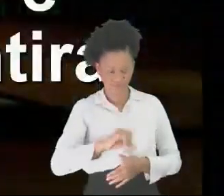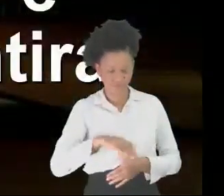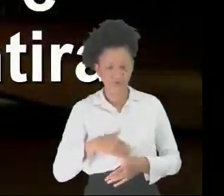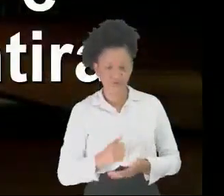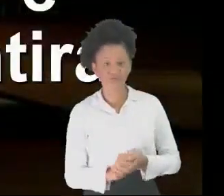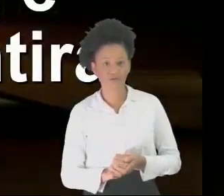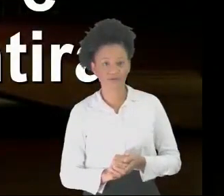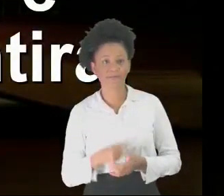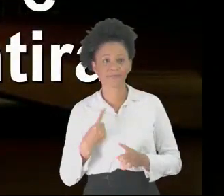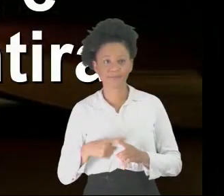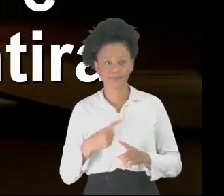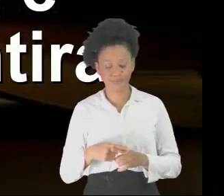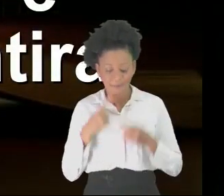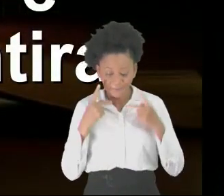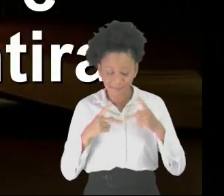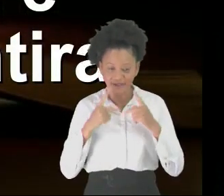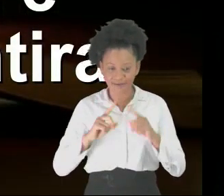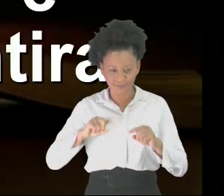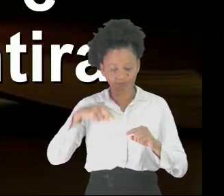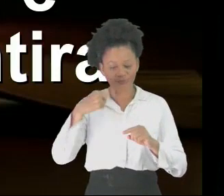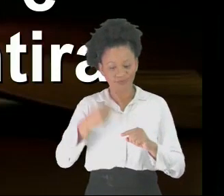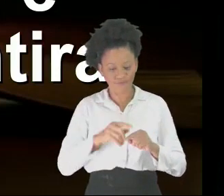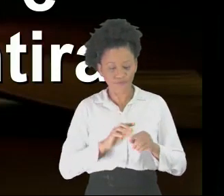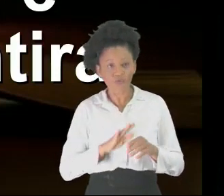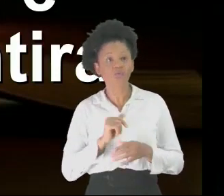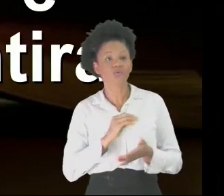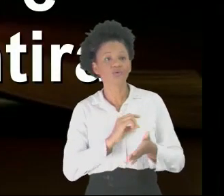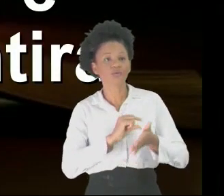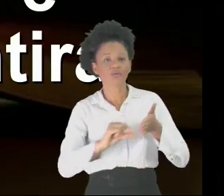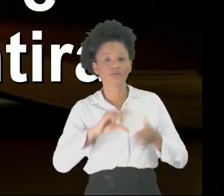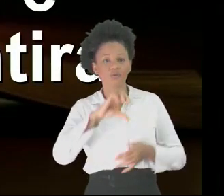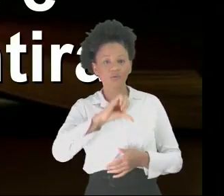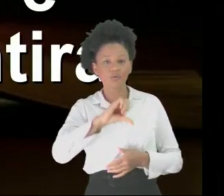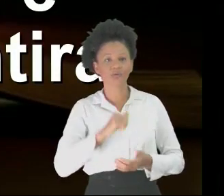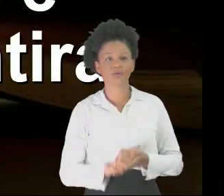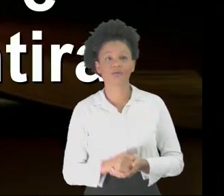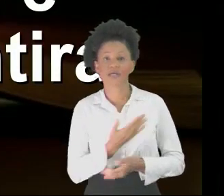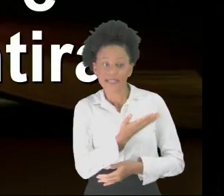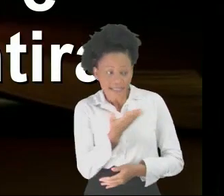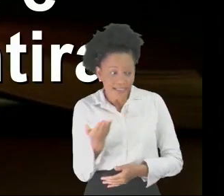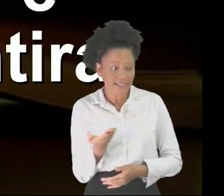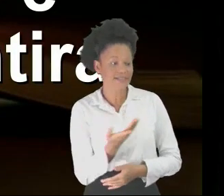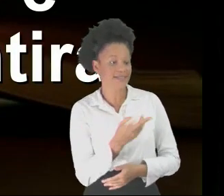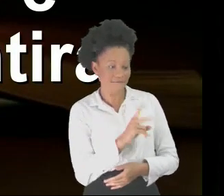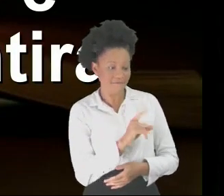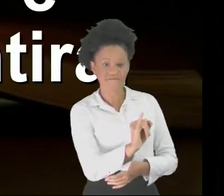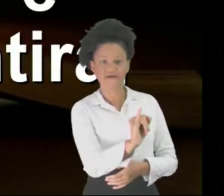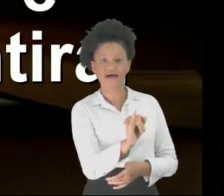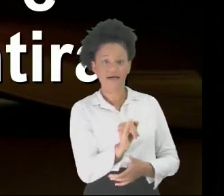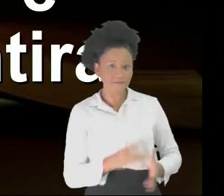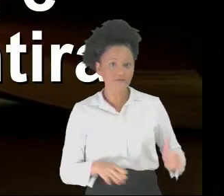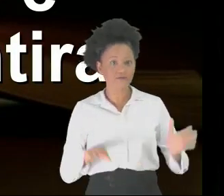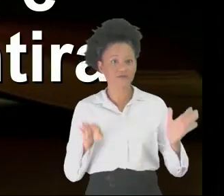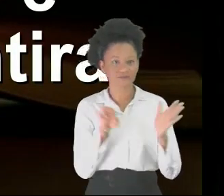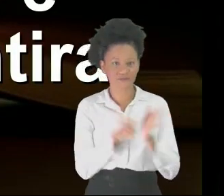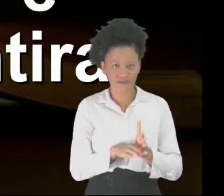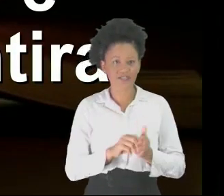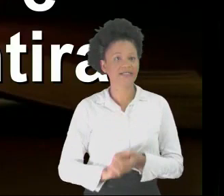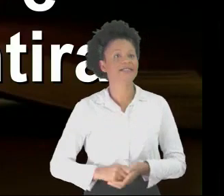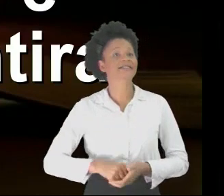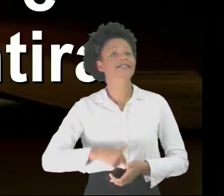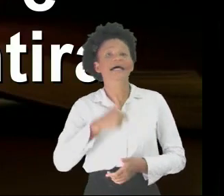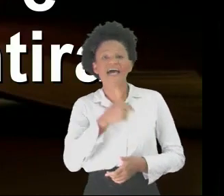O assunto seria pregado outro dia, mas eu vou me adiantar um pouco. 9. A esse cuja vinda é segundo a eficácia